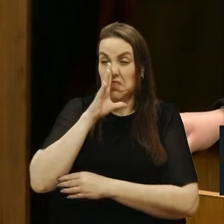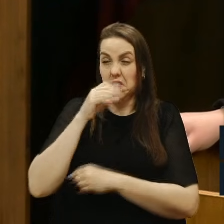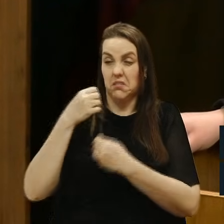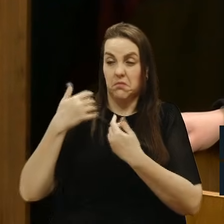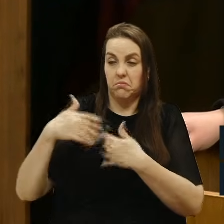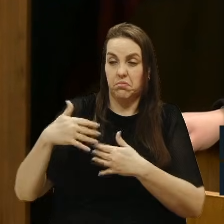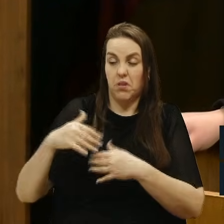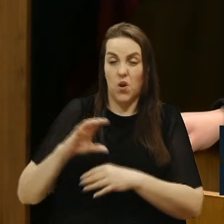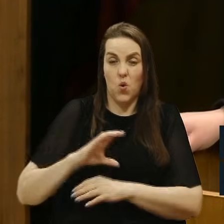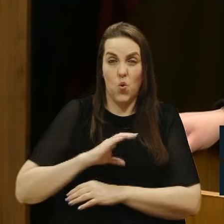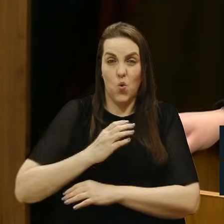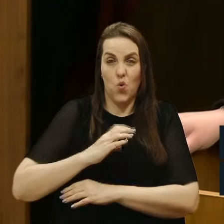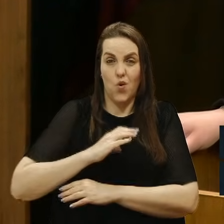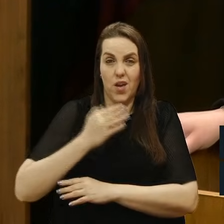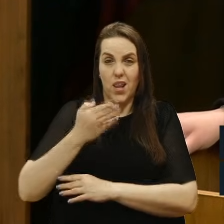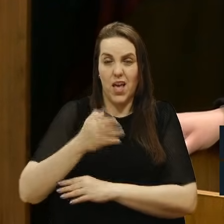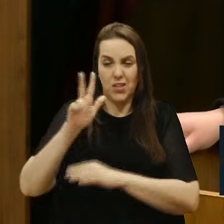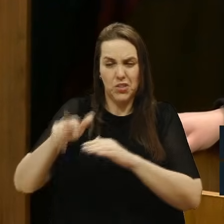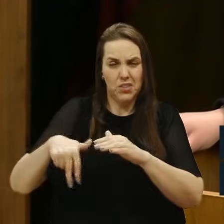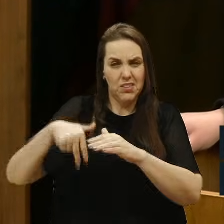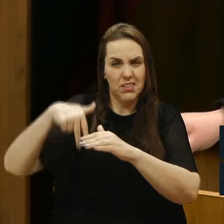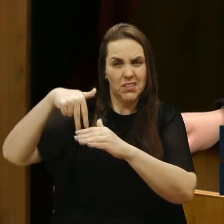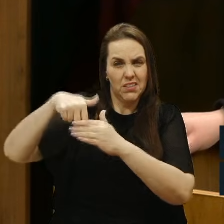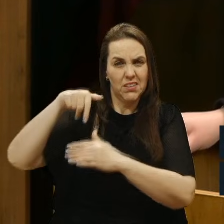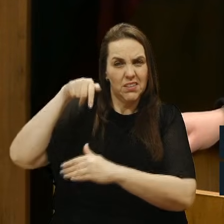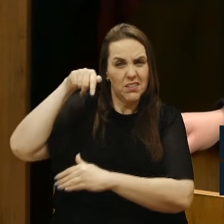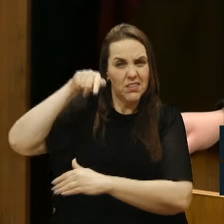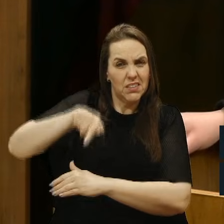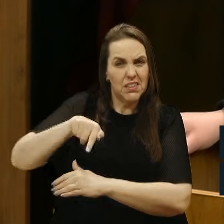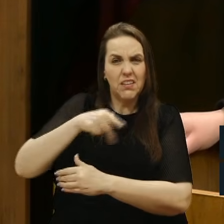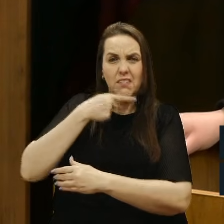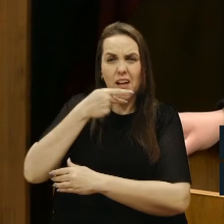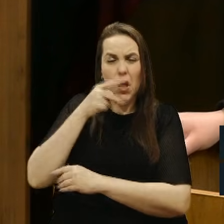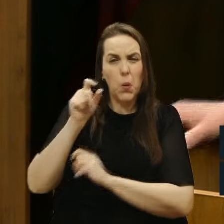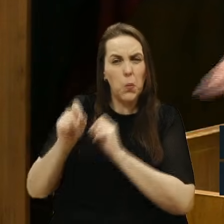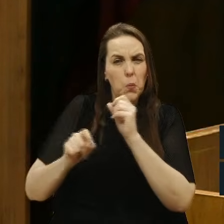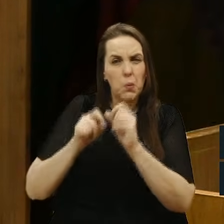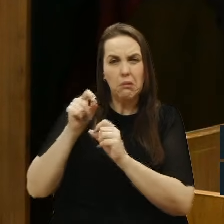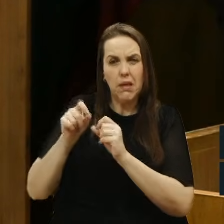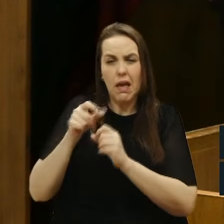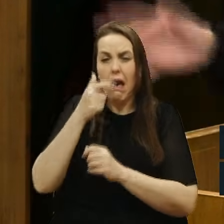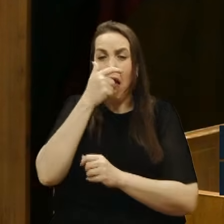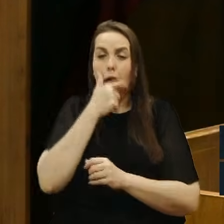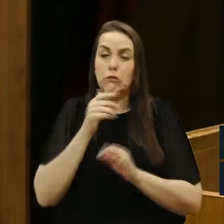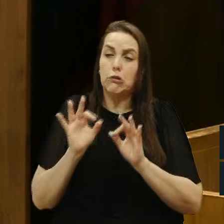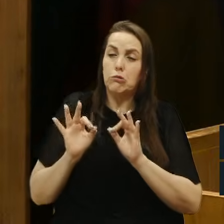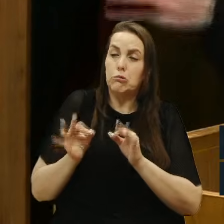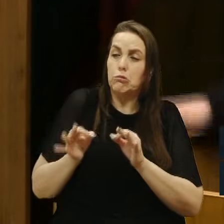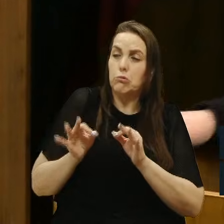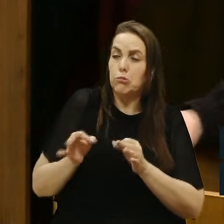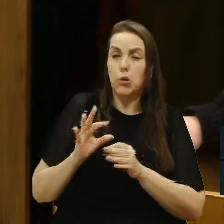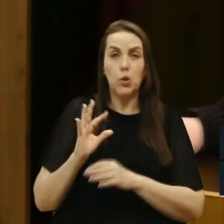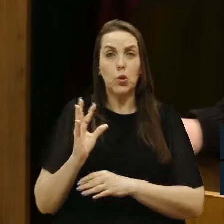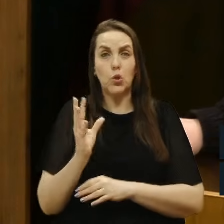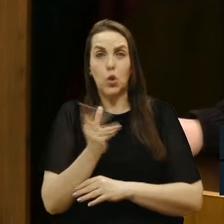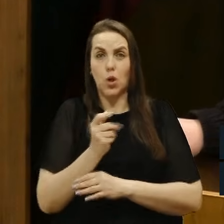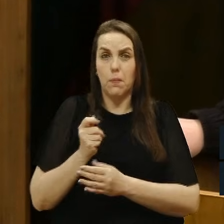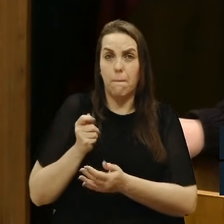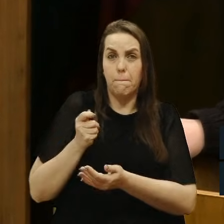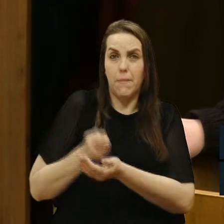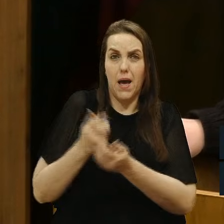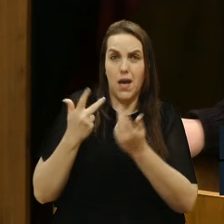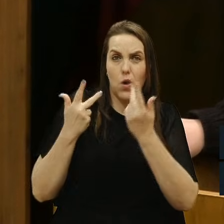ter coragem de subir nessa tribuna para dizer que a gente acha justo que todo mundo pague a mesma